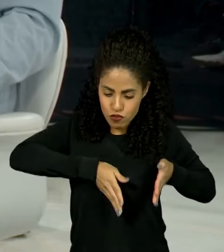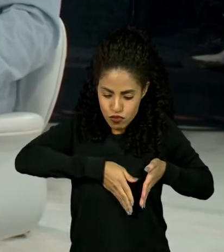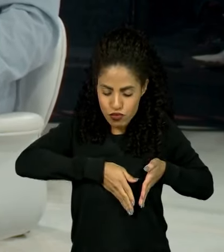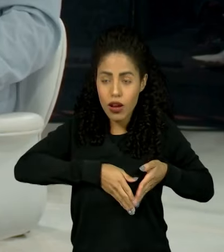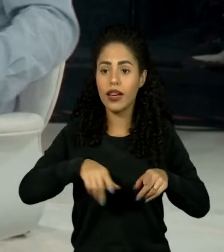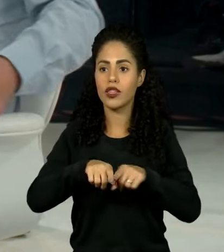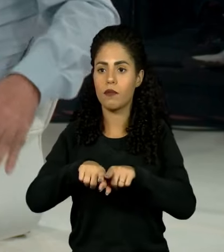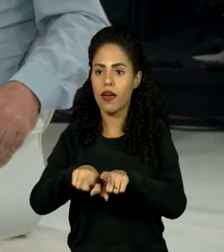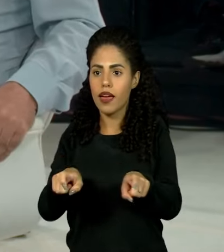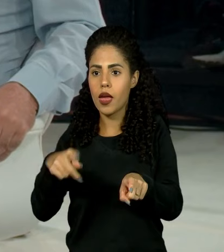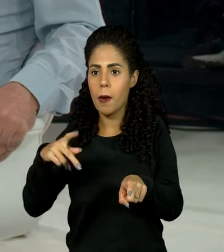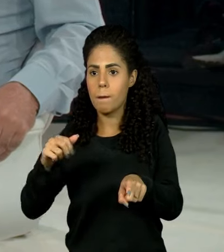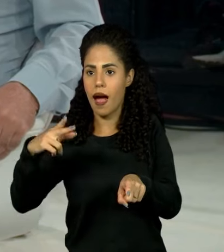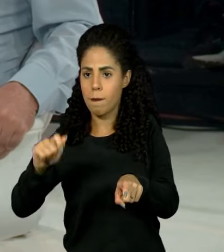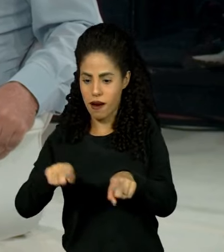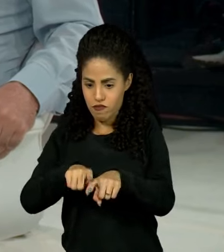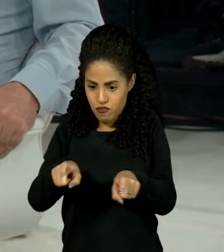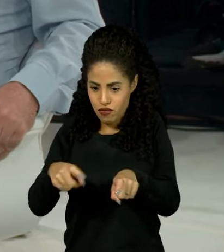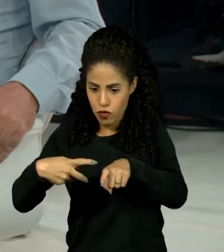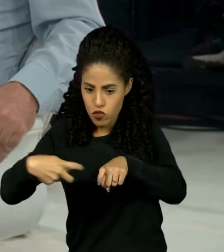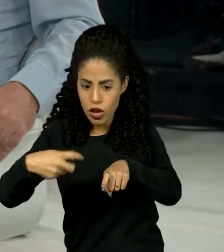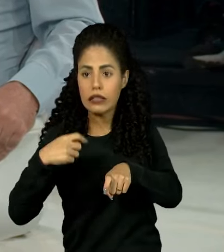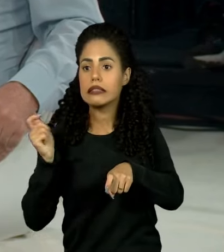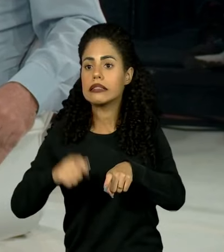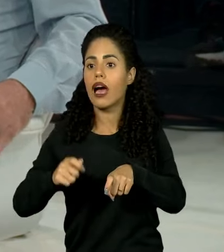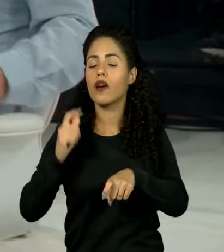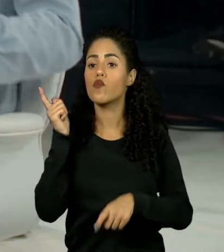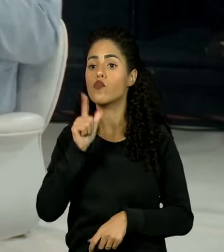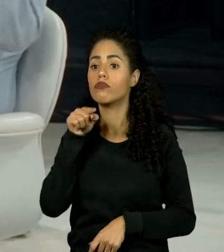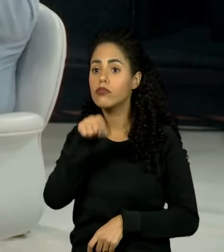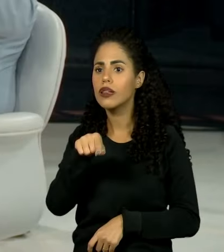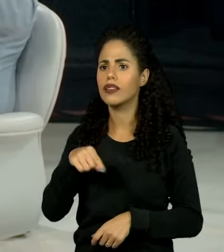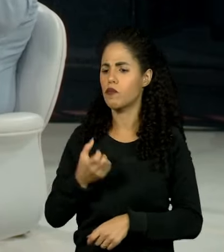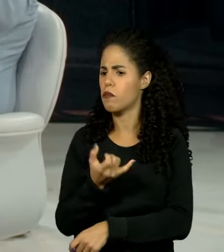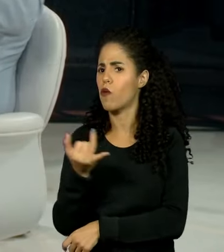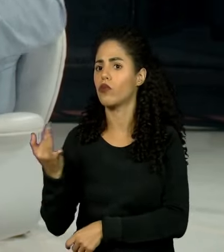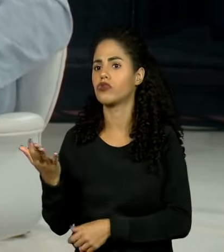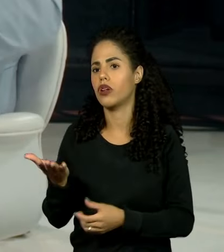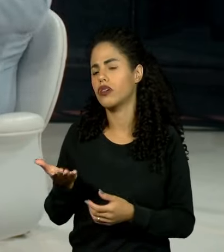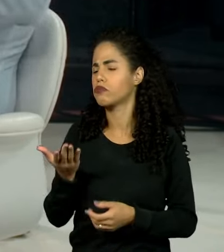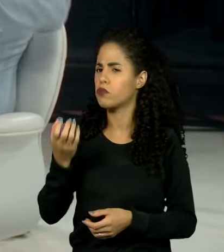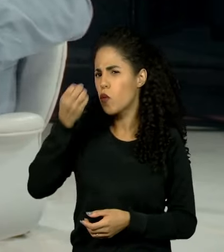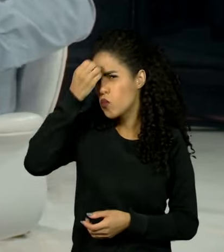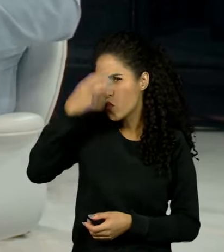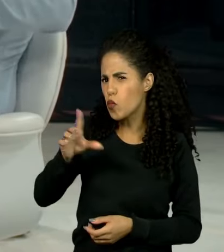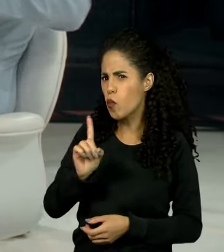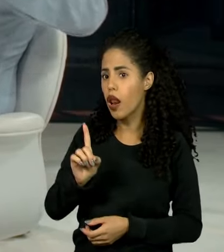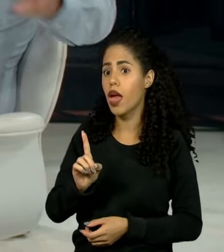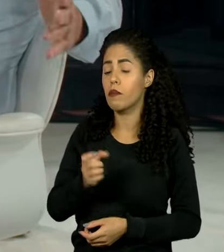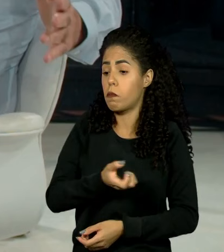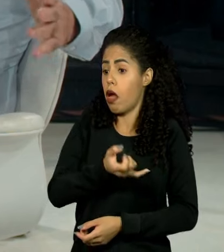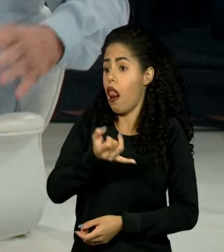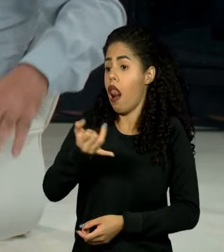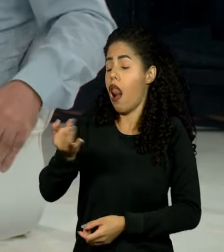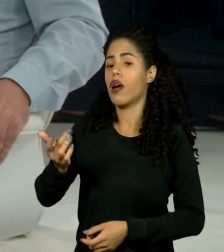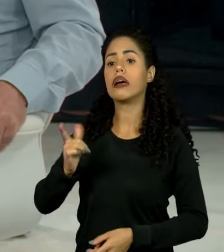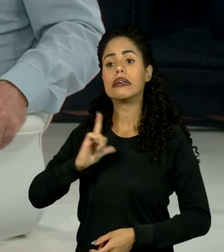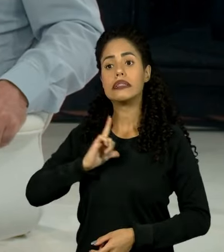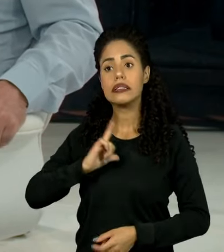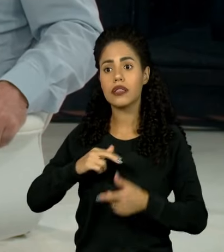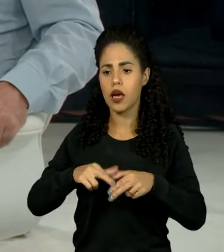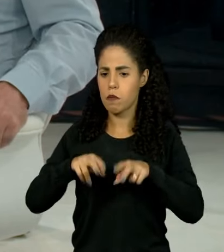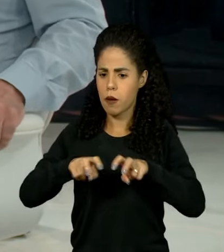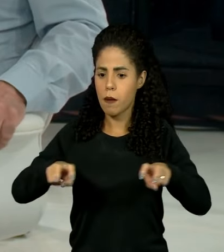Odontologia Nós já estamos com um um número não me vem a cabeça mas é um número enorme de de